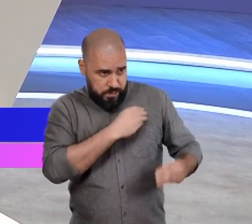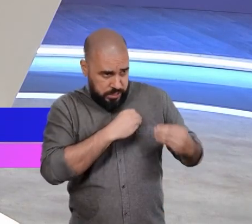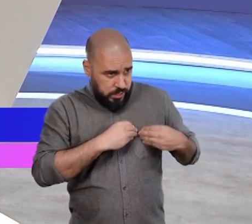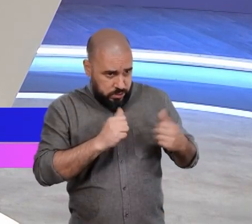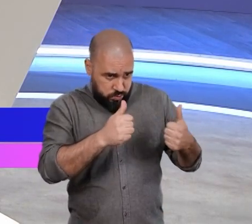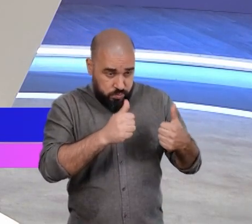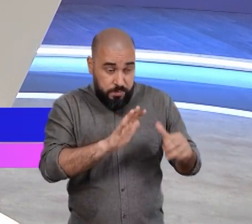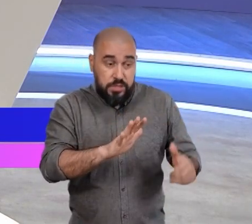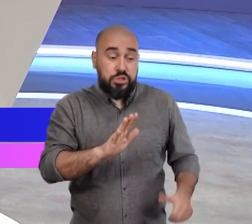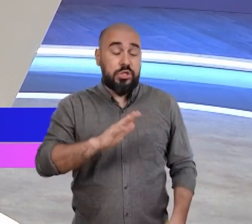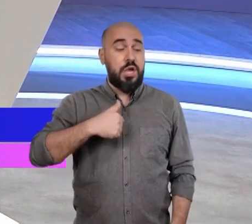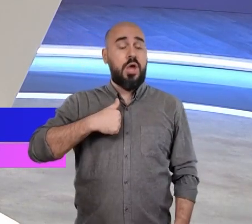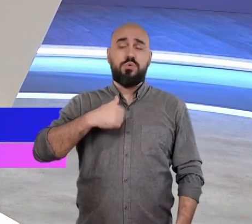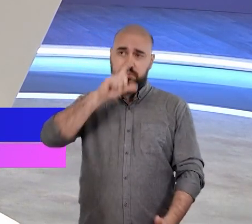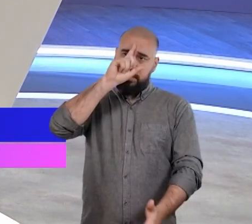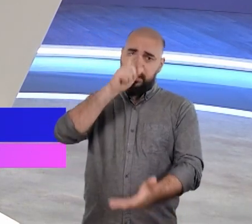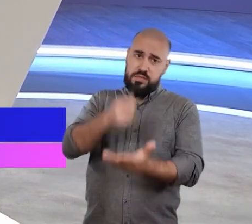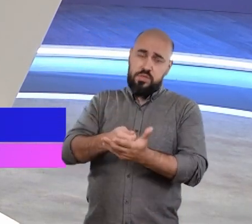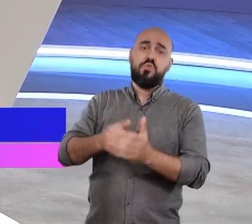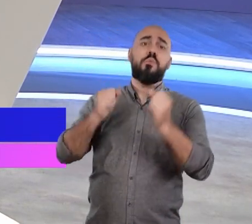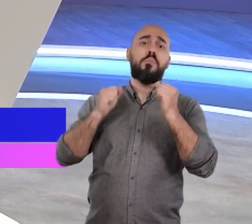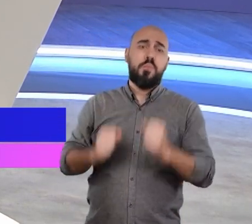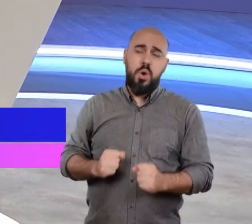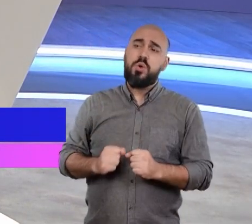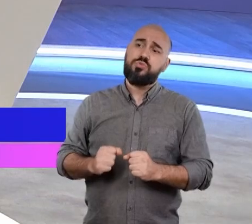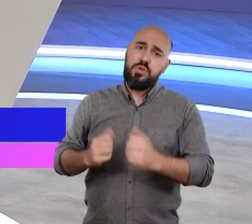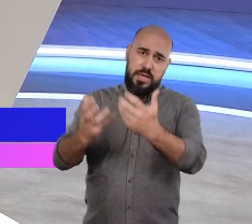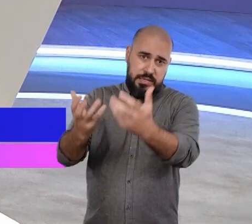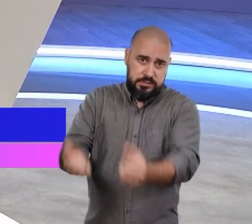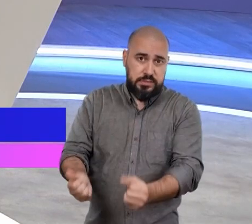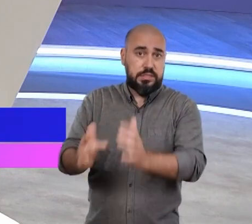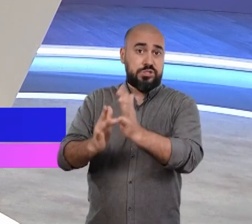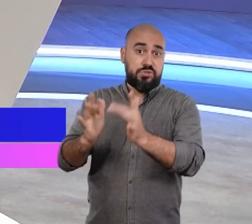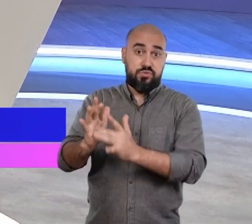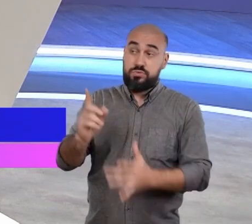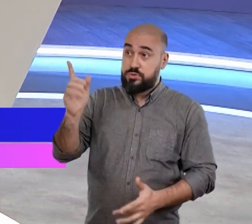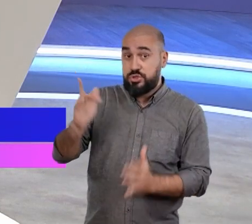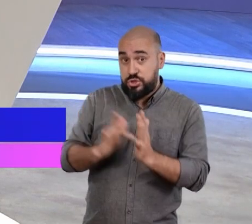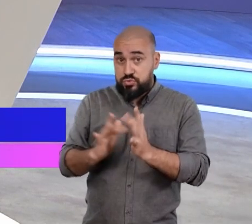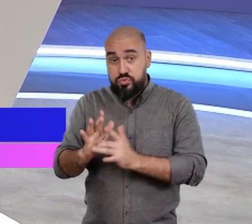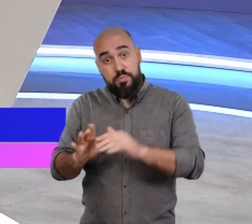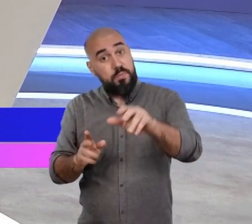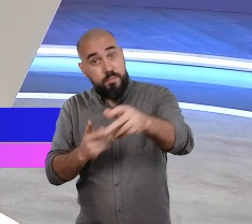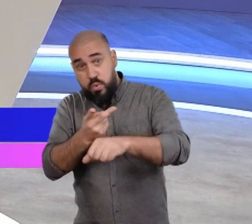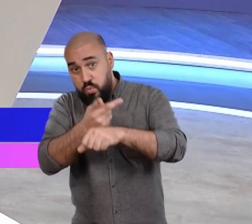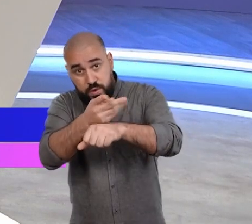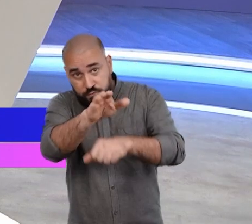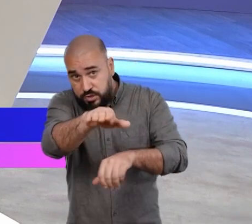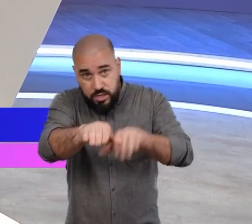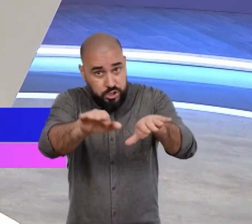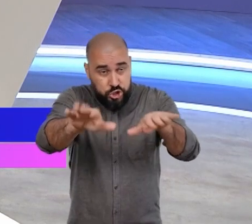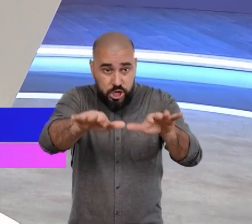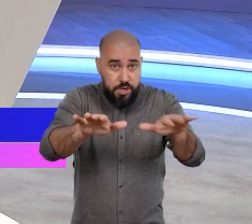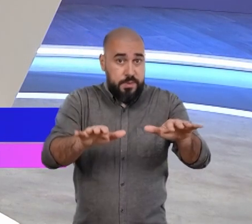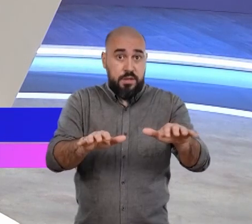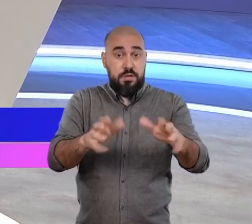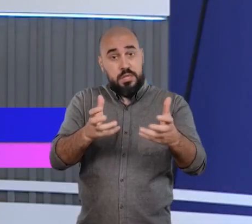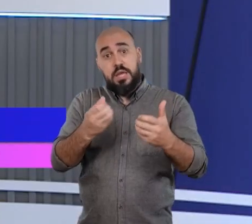ele apela, ele insiste, ele vai atrás para que você tenha essa nova vida que ele quer te